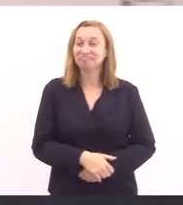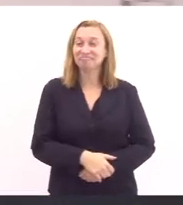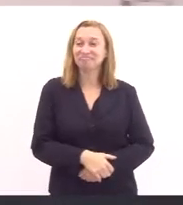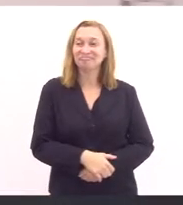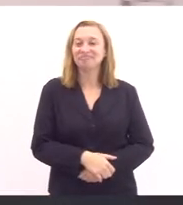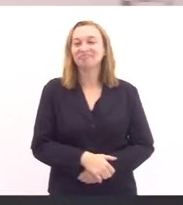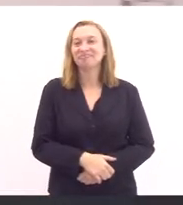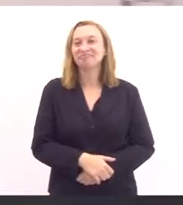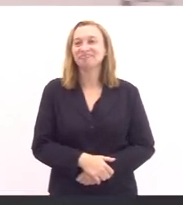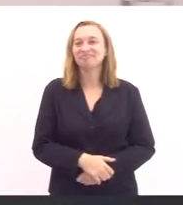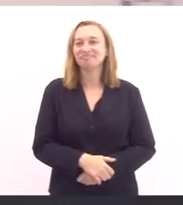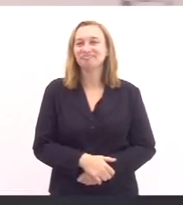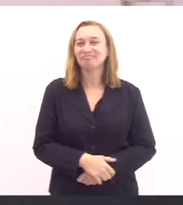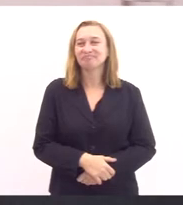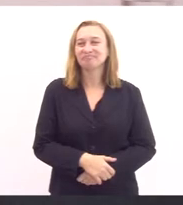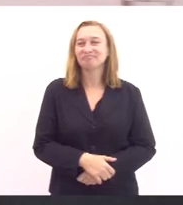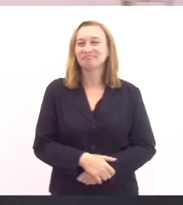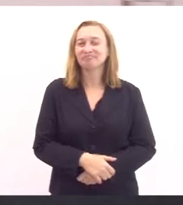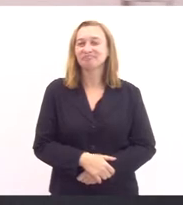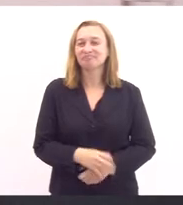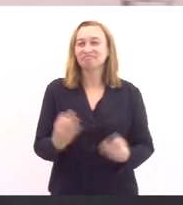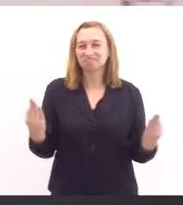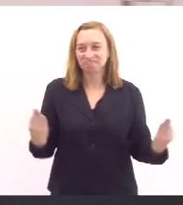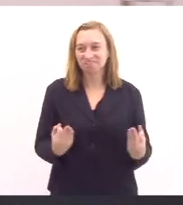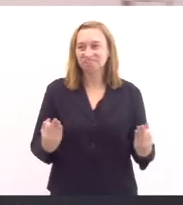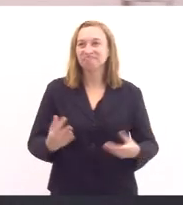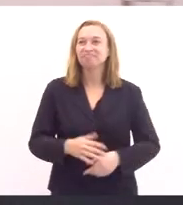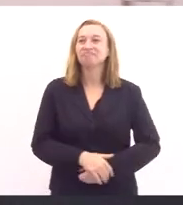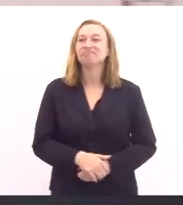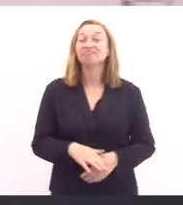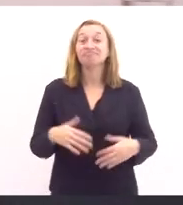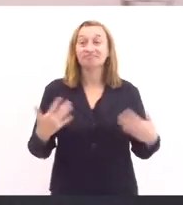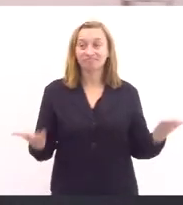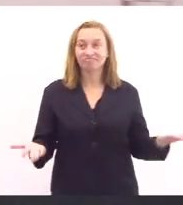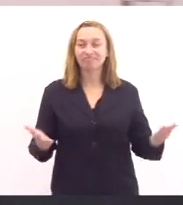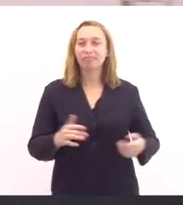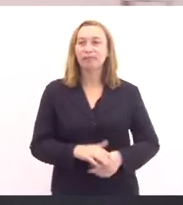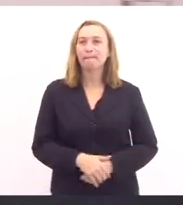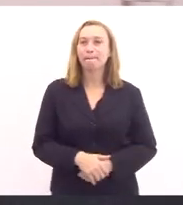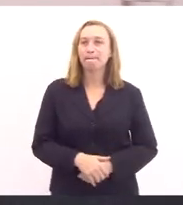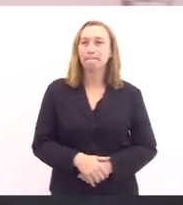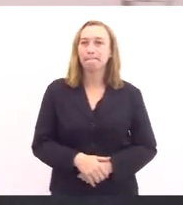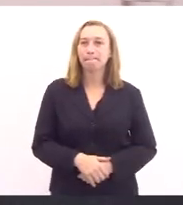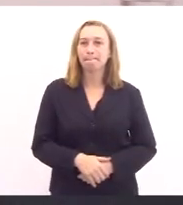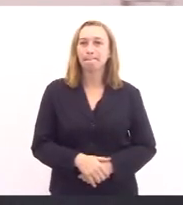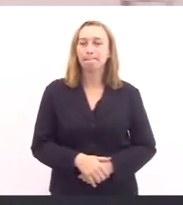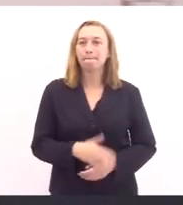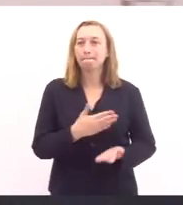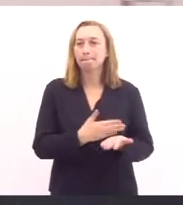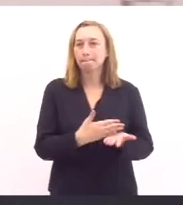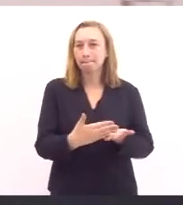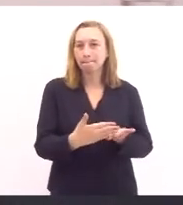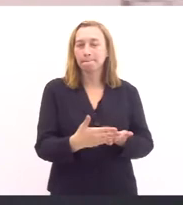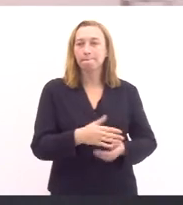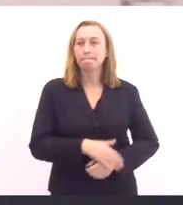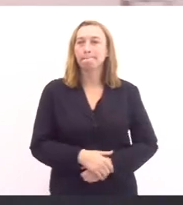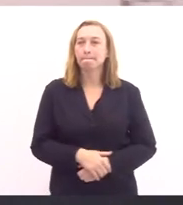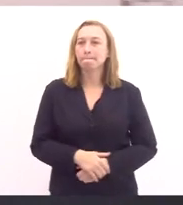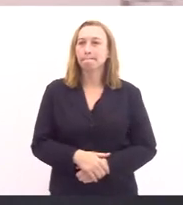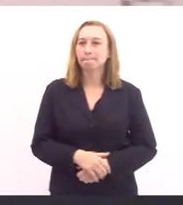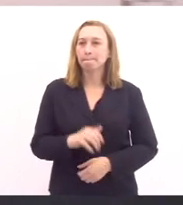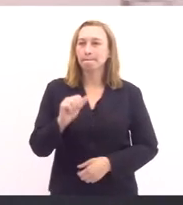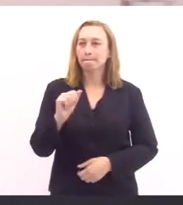masculina um ótimo então é vamos começar Então cadê a